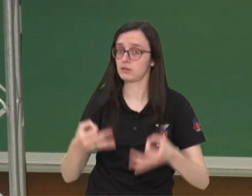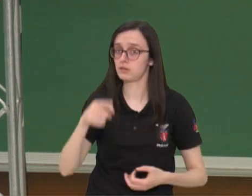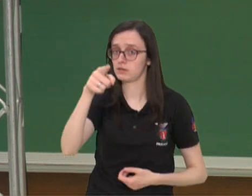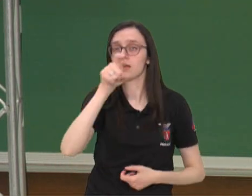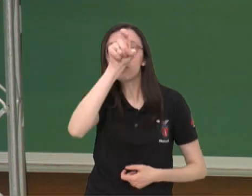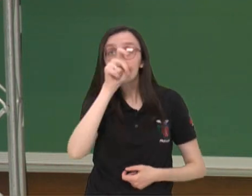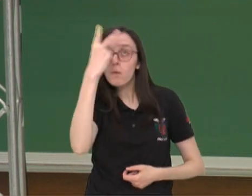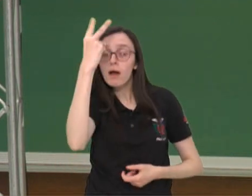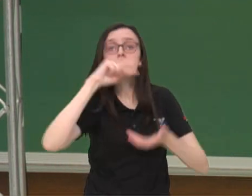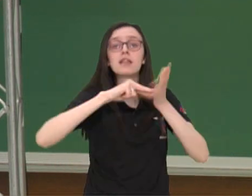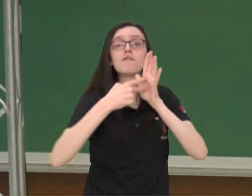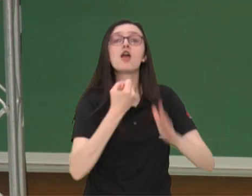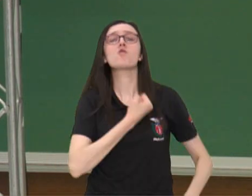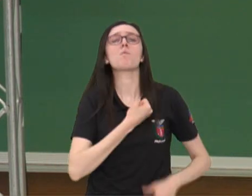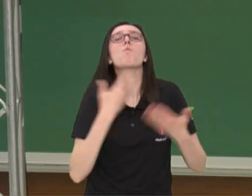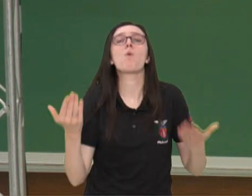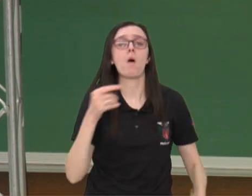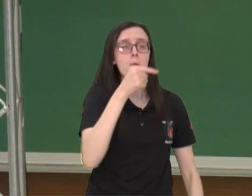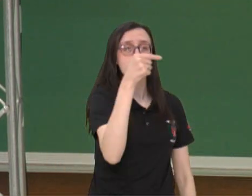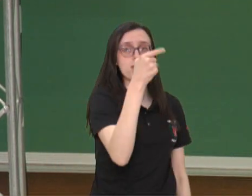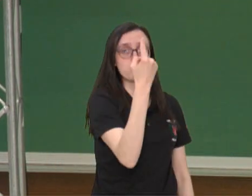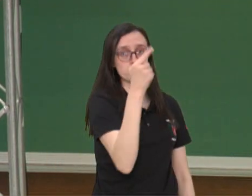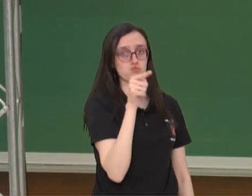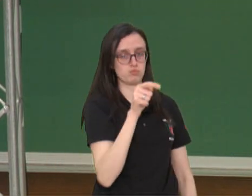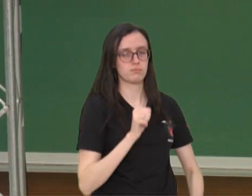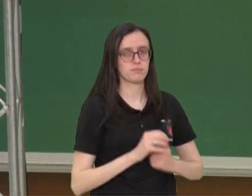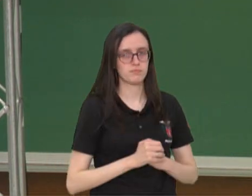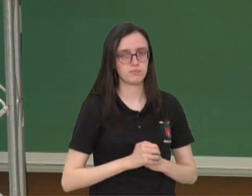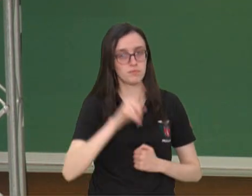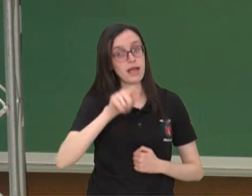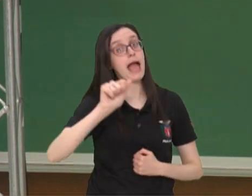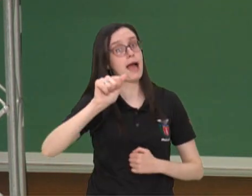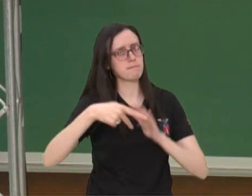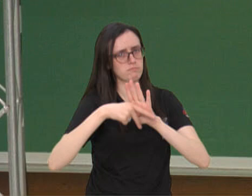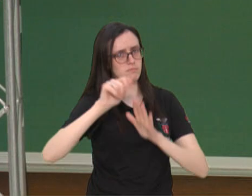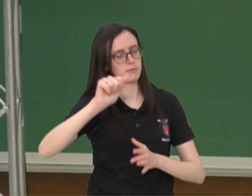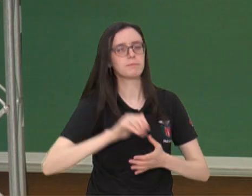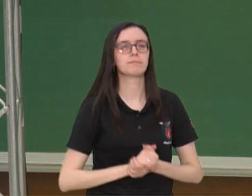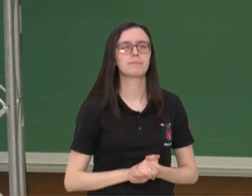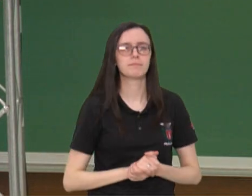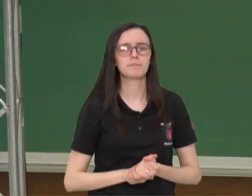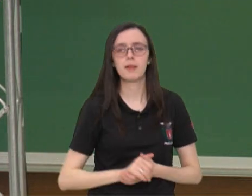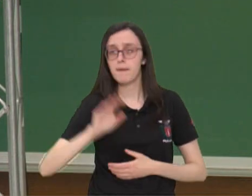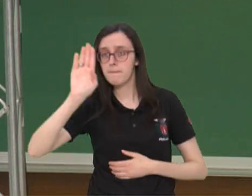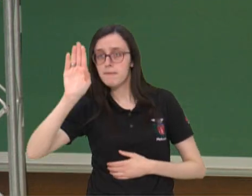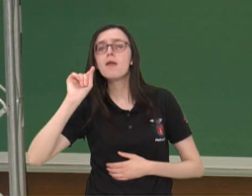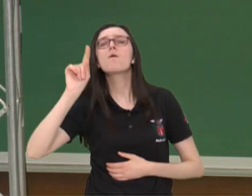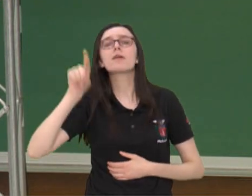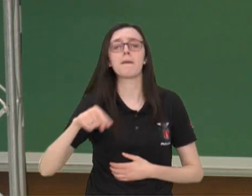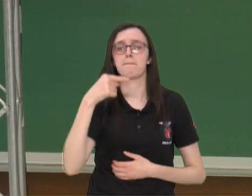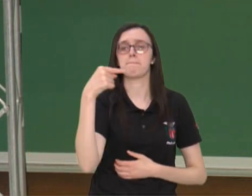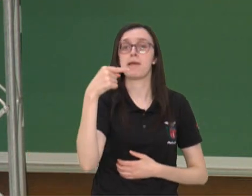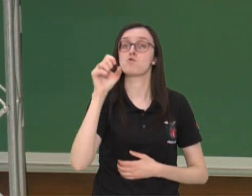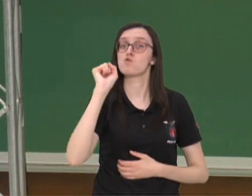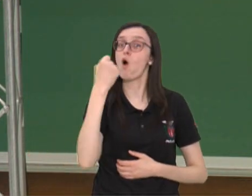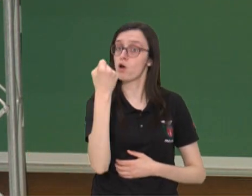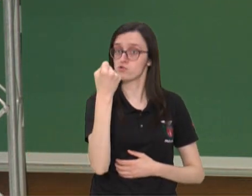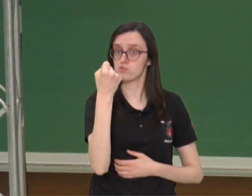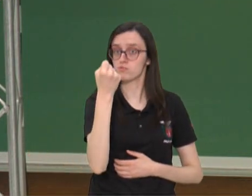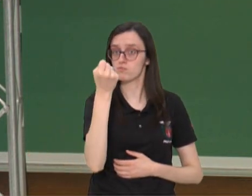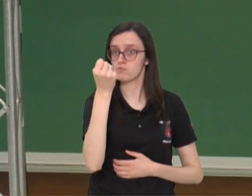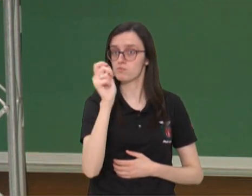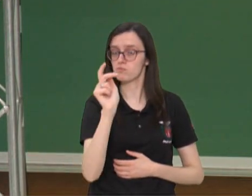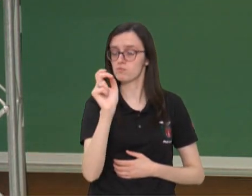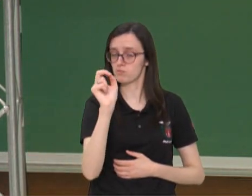já identificou correto os coeficientes. Menos 1 é o nosso valor de A, na função f, hein? Menos 8 é o valor de B, o coeficiente B,